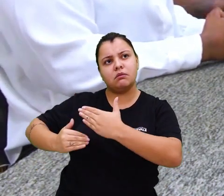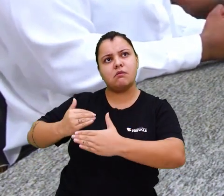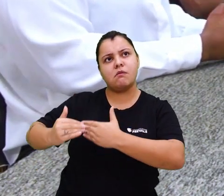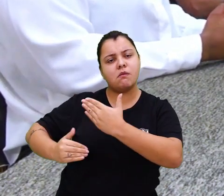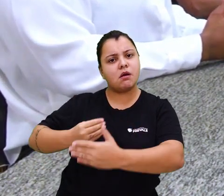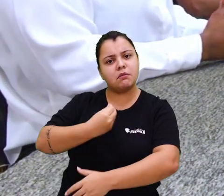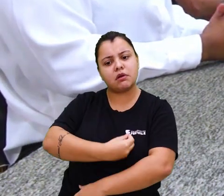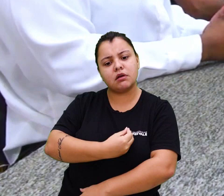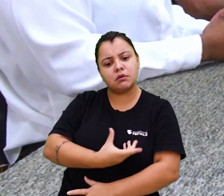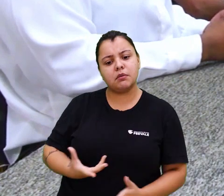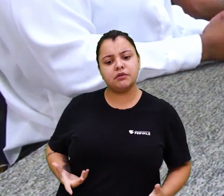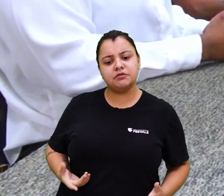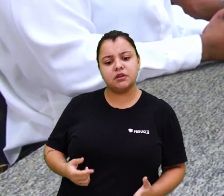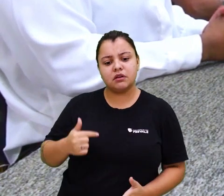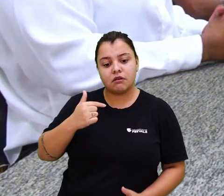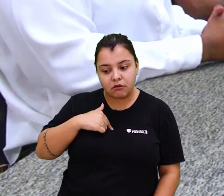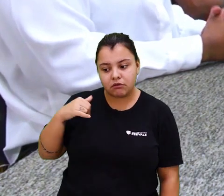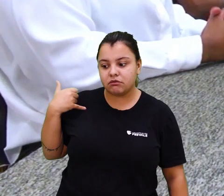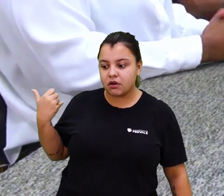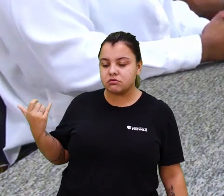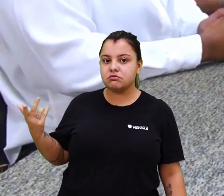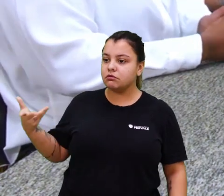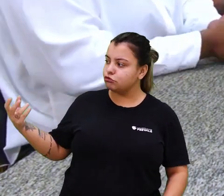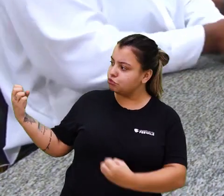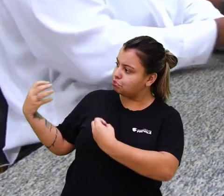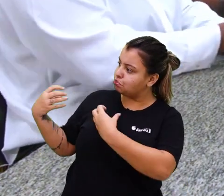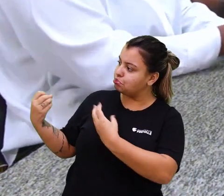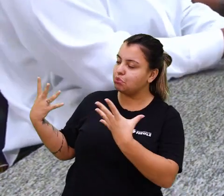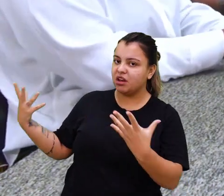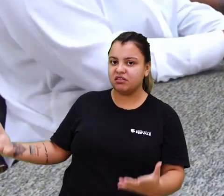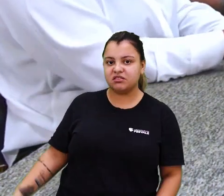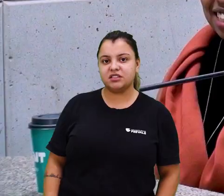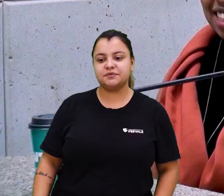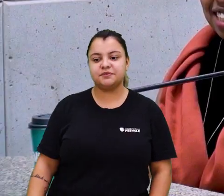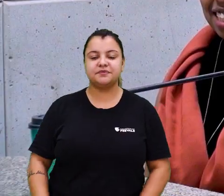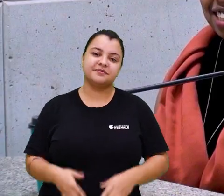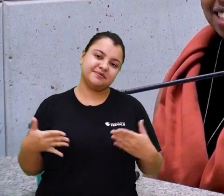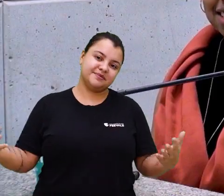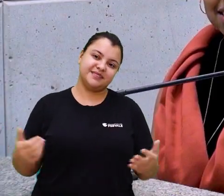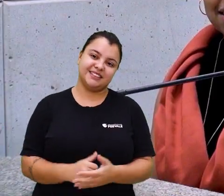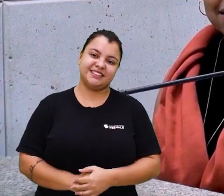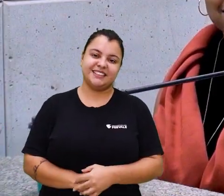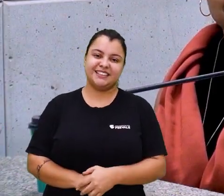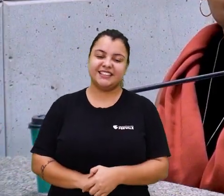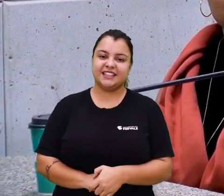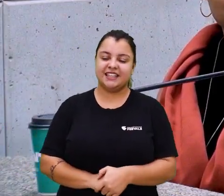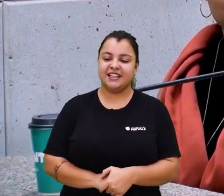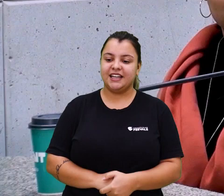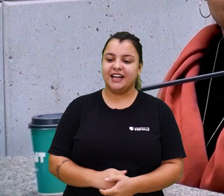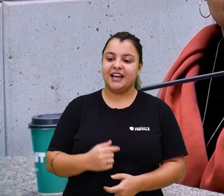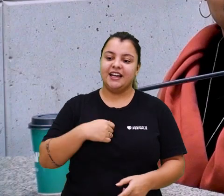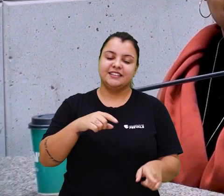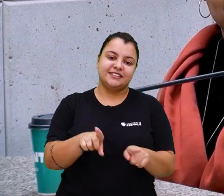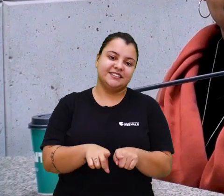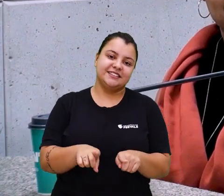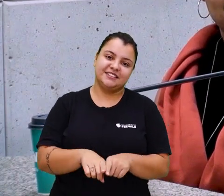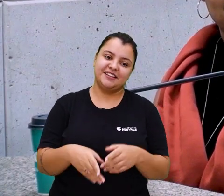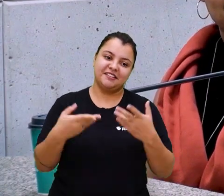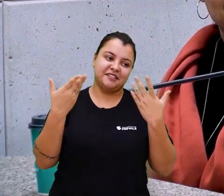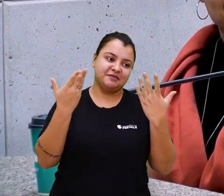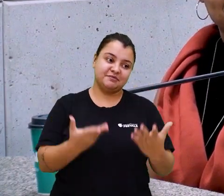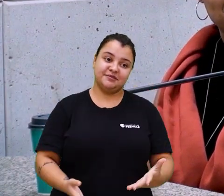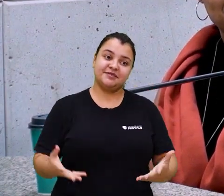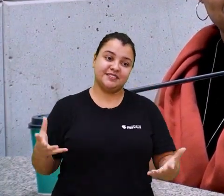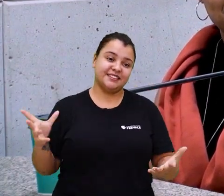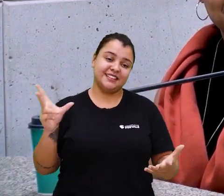a Ana me ensinou muita coisa com essa idade mas é isso gente é com certeza eu te admiro muito ã